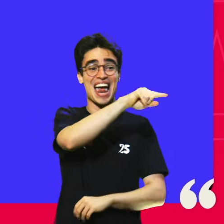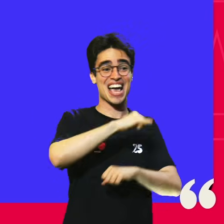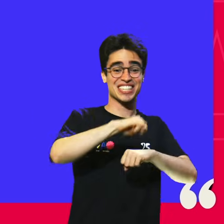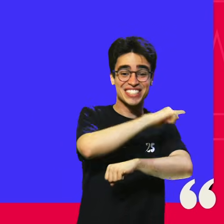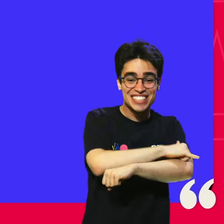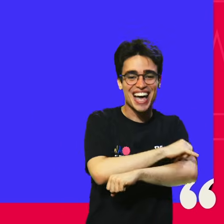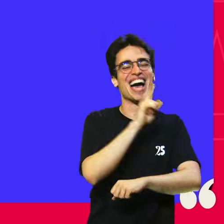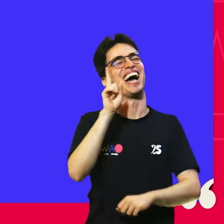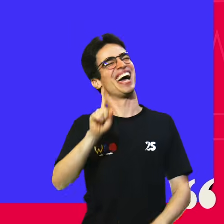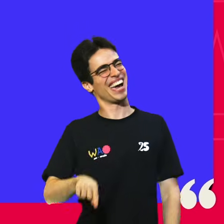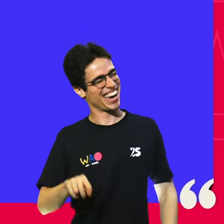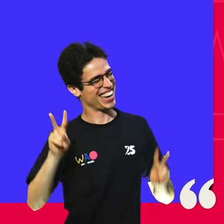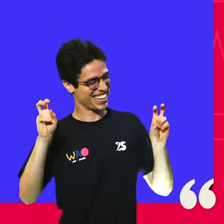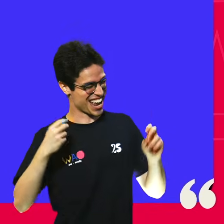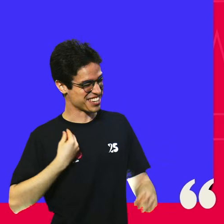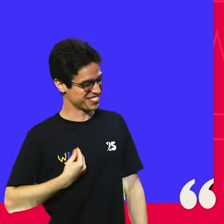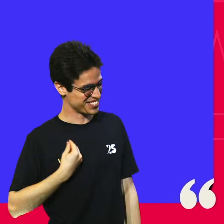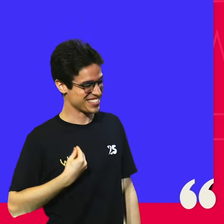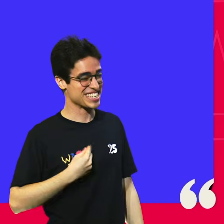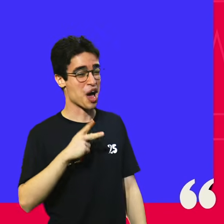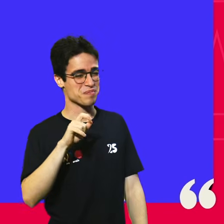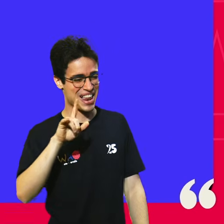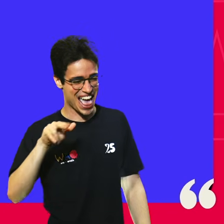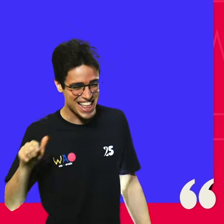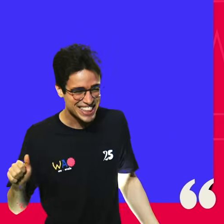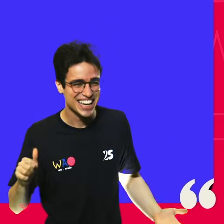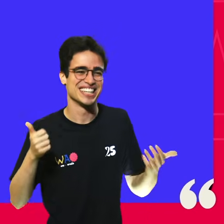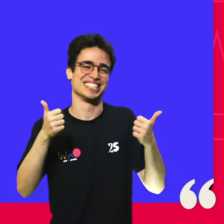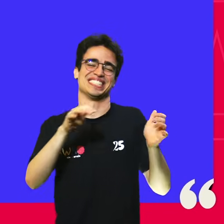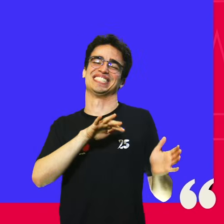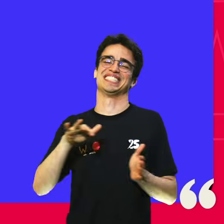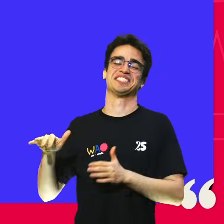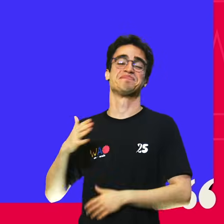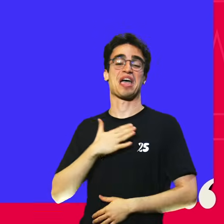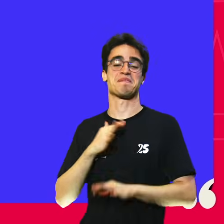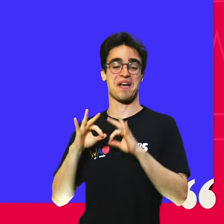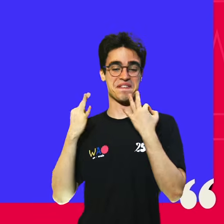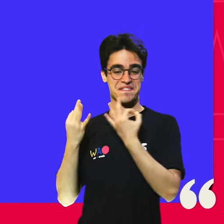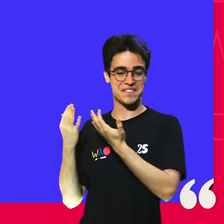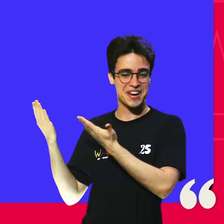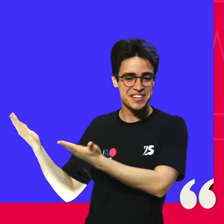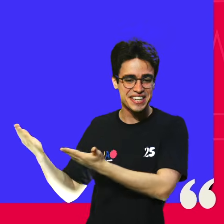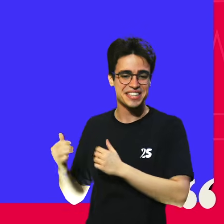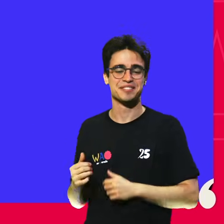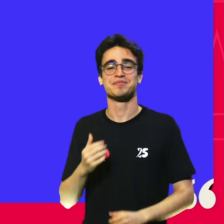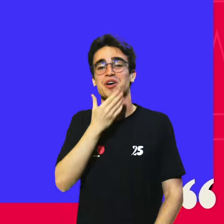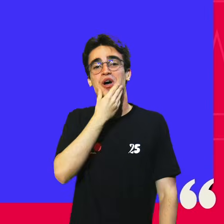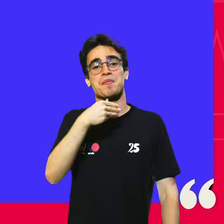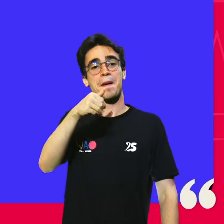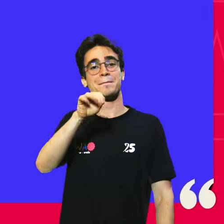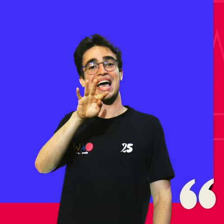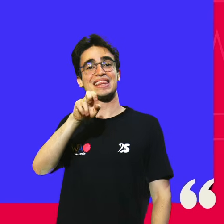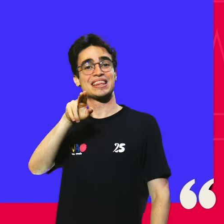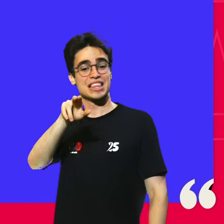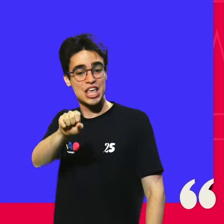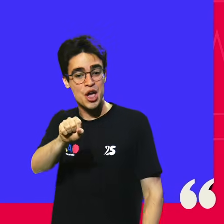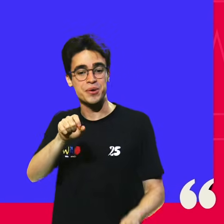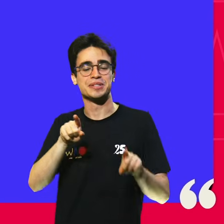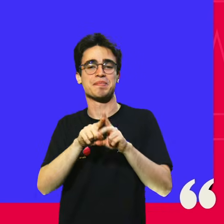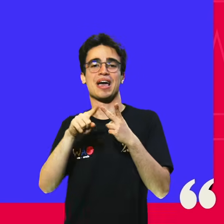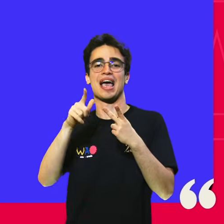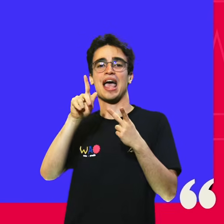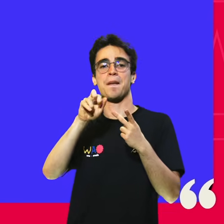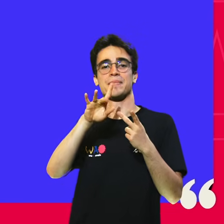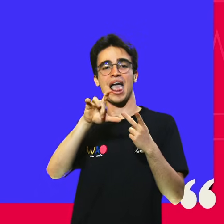é a Vida Plena. Muito bem, essa é a minha família. Então, o Mateus e a Gabriela, hoje eles